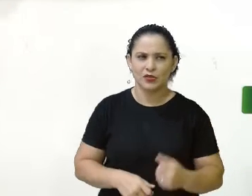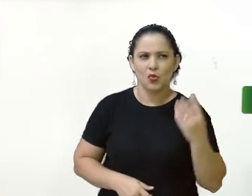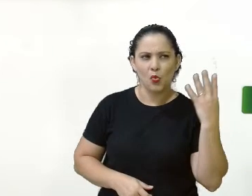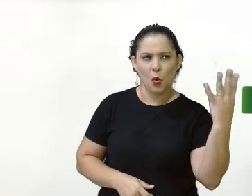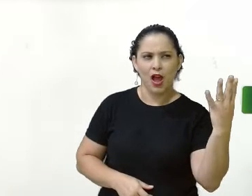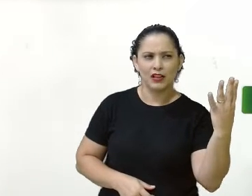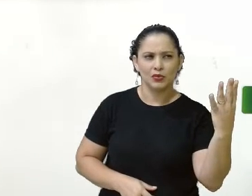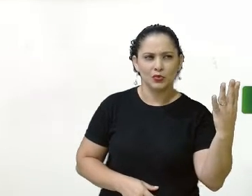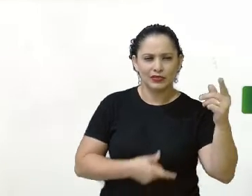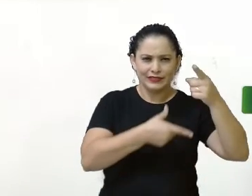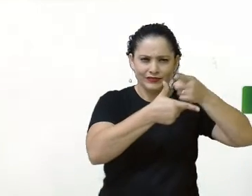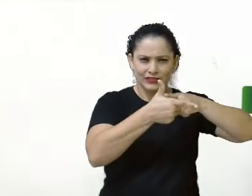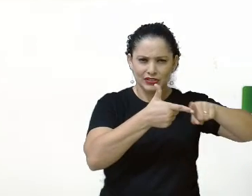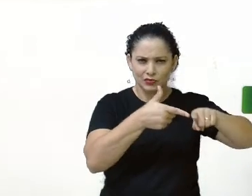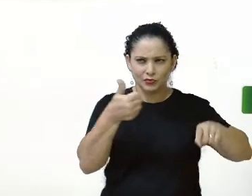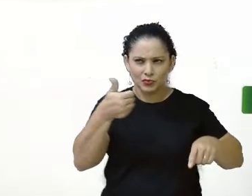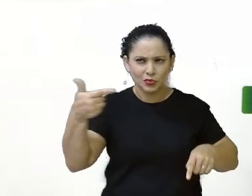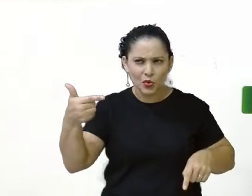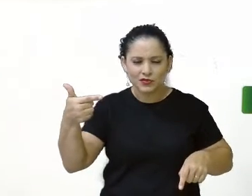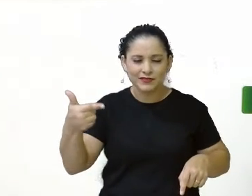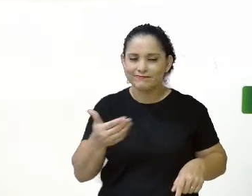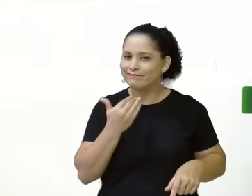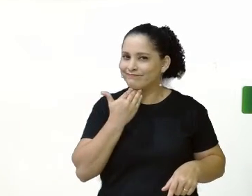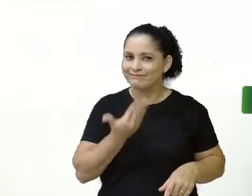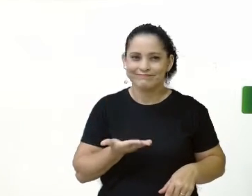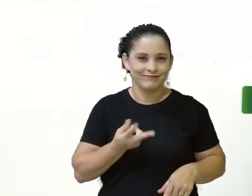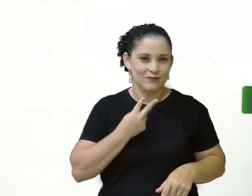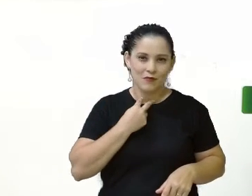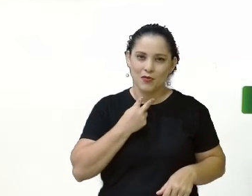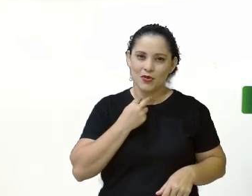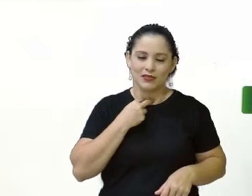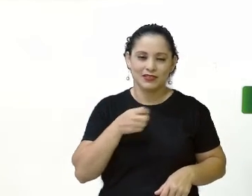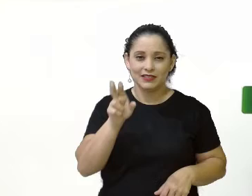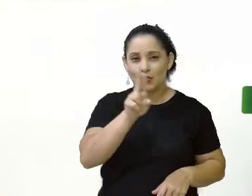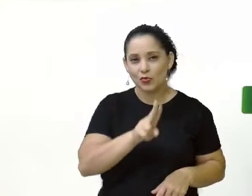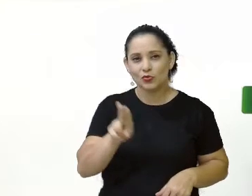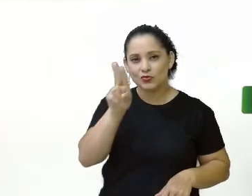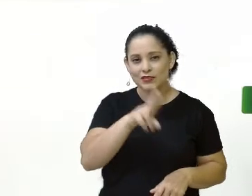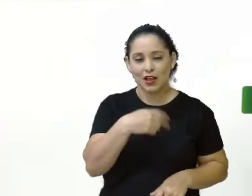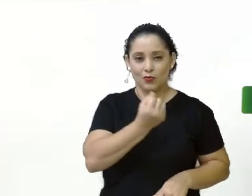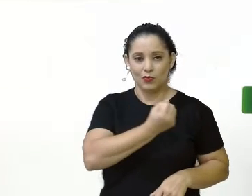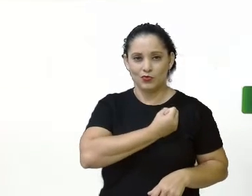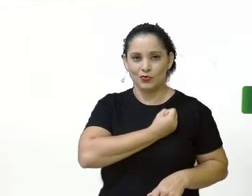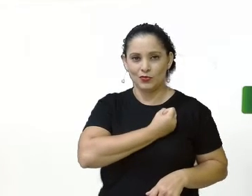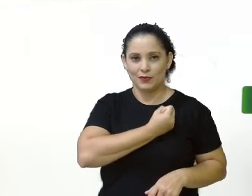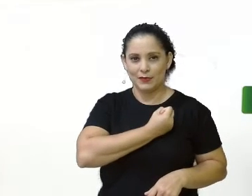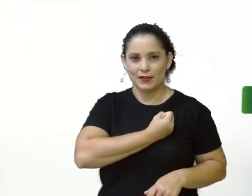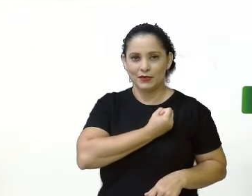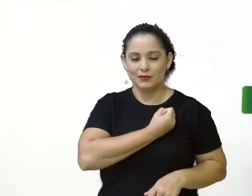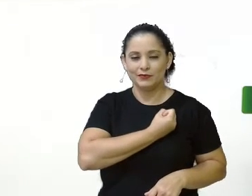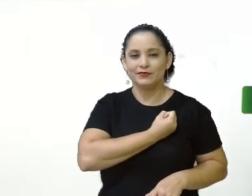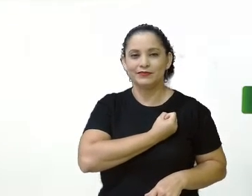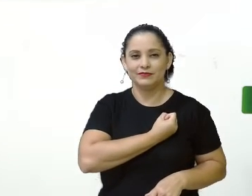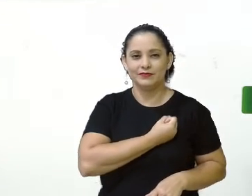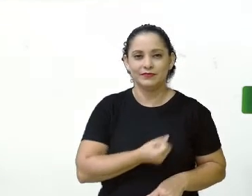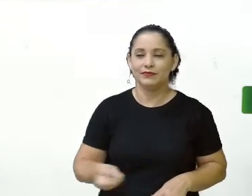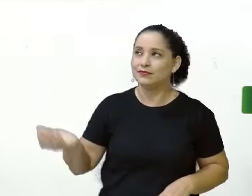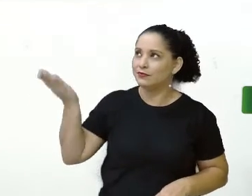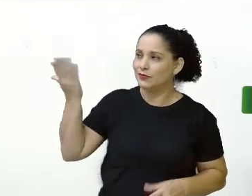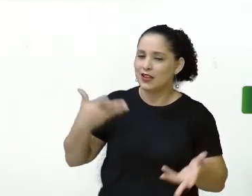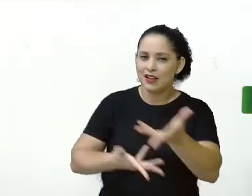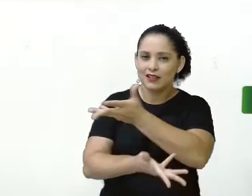12? Você sabe que não. A gente vai utilizar um número que represente dezena também. Nesse caso,